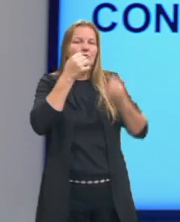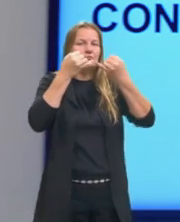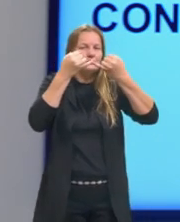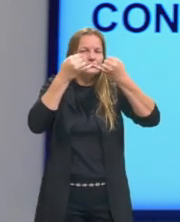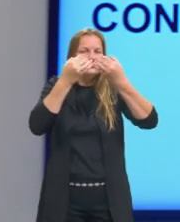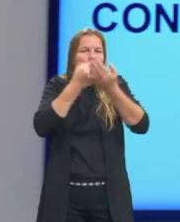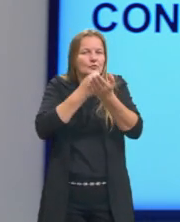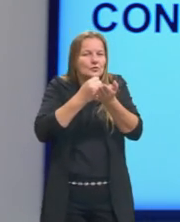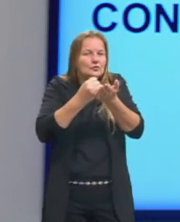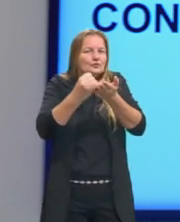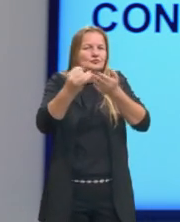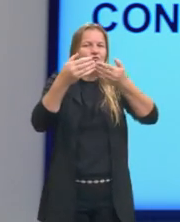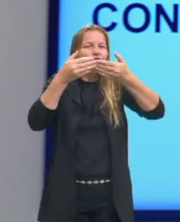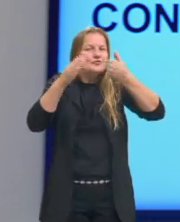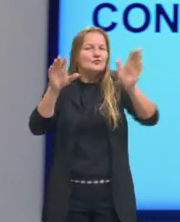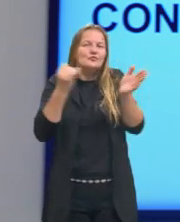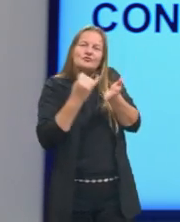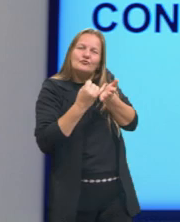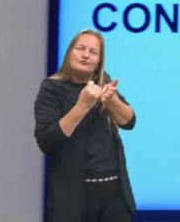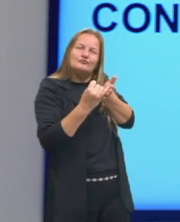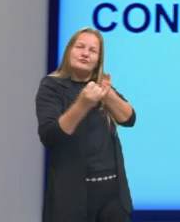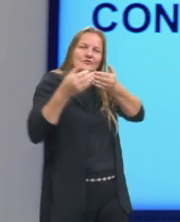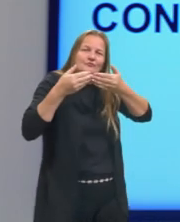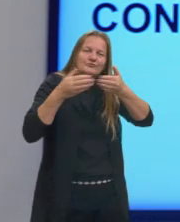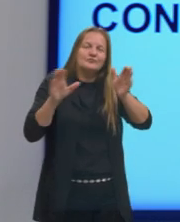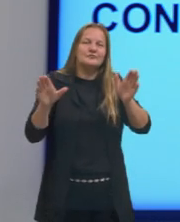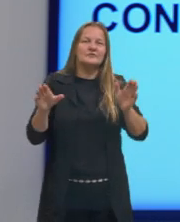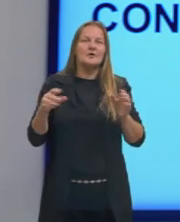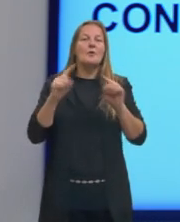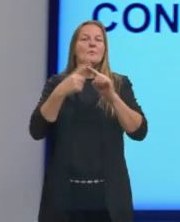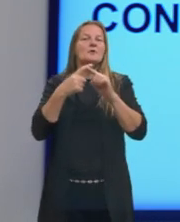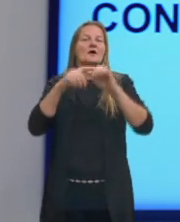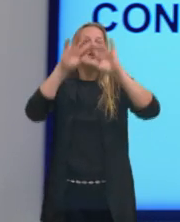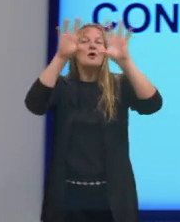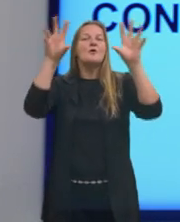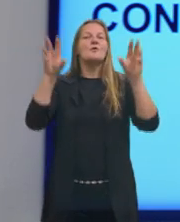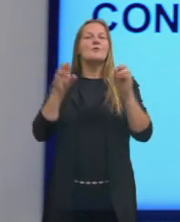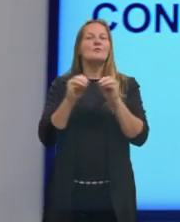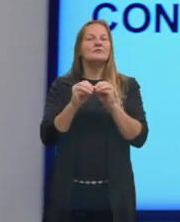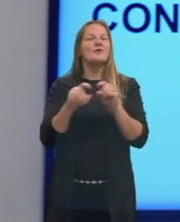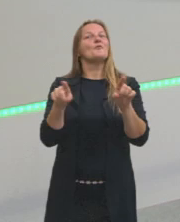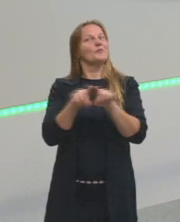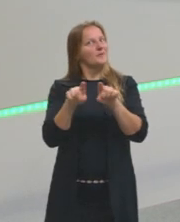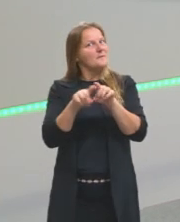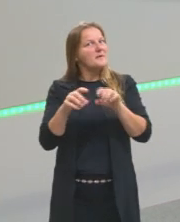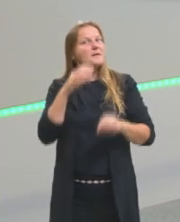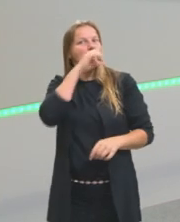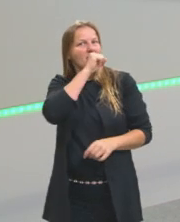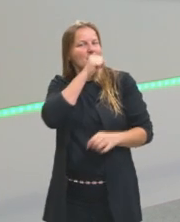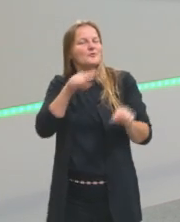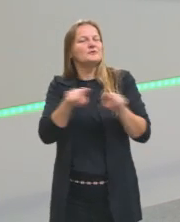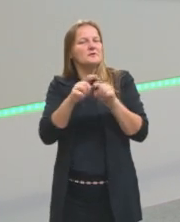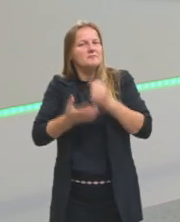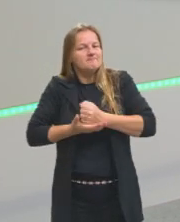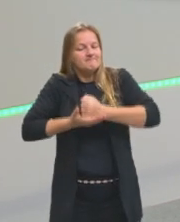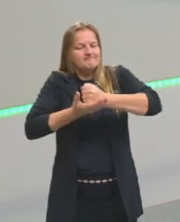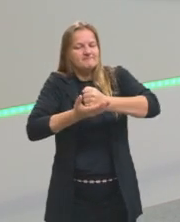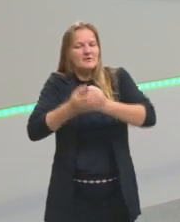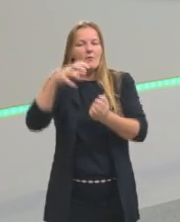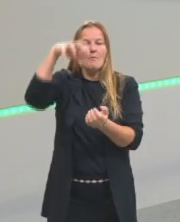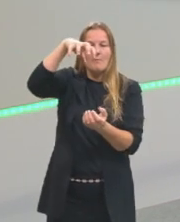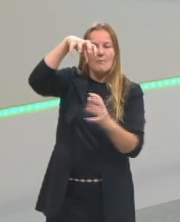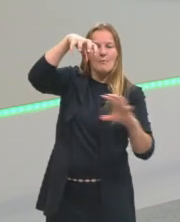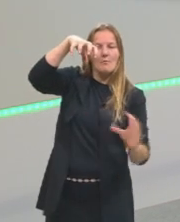introdução na conclusão O pão também aparece porque nós ainda trabalhamos com a mesma matéria né Nós